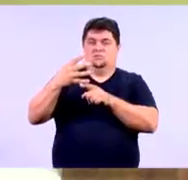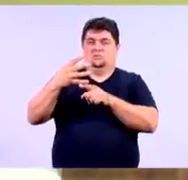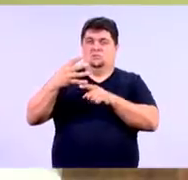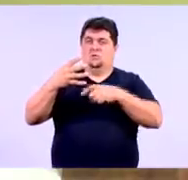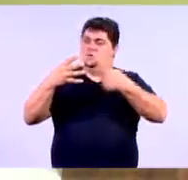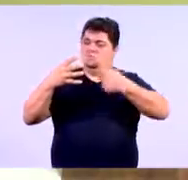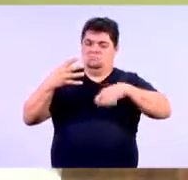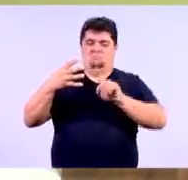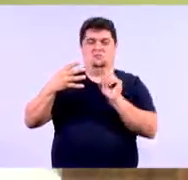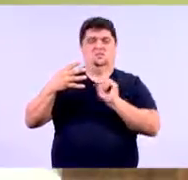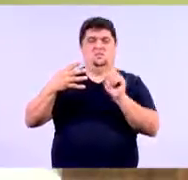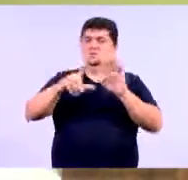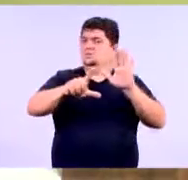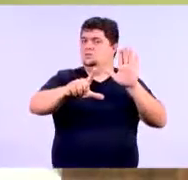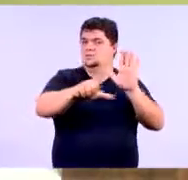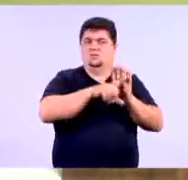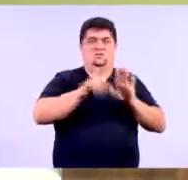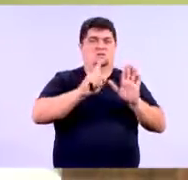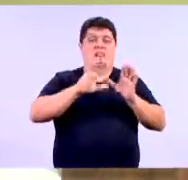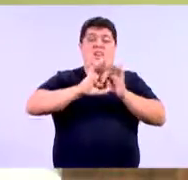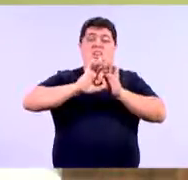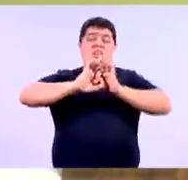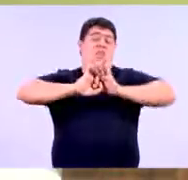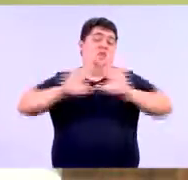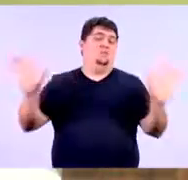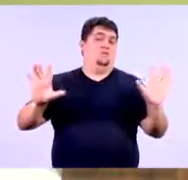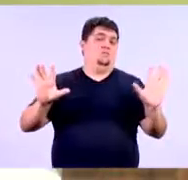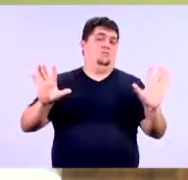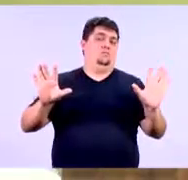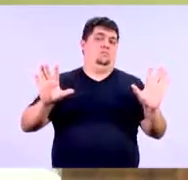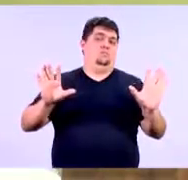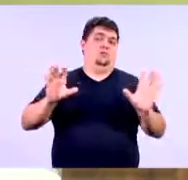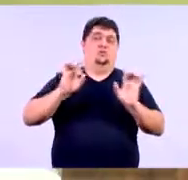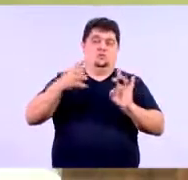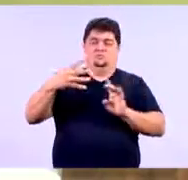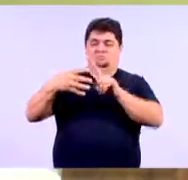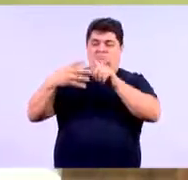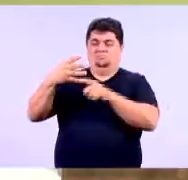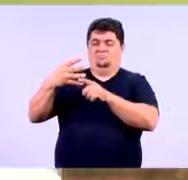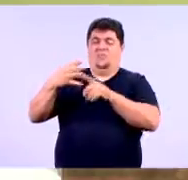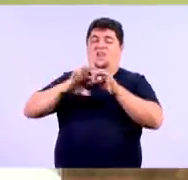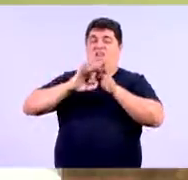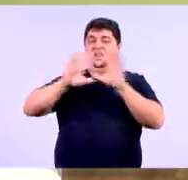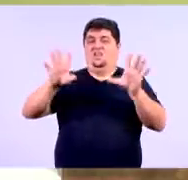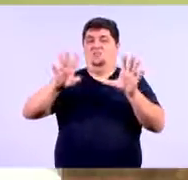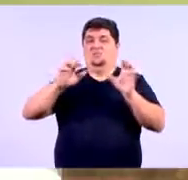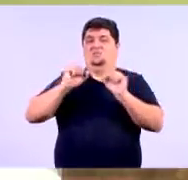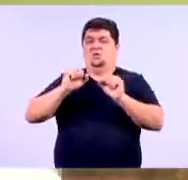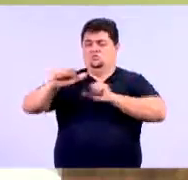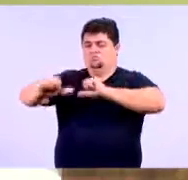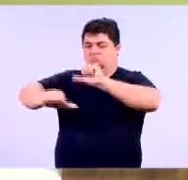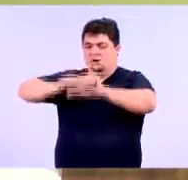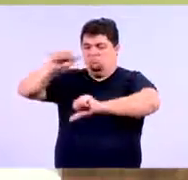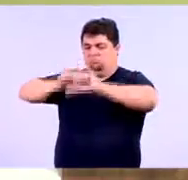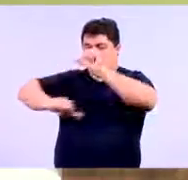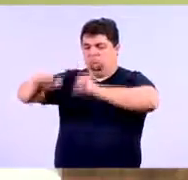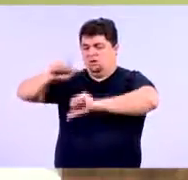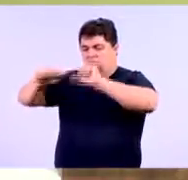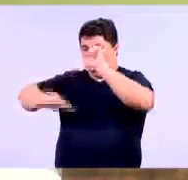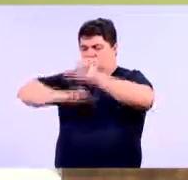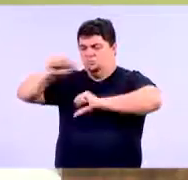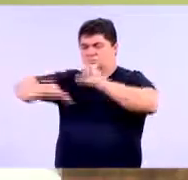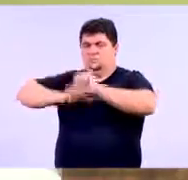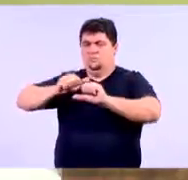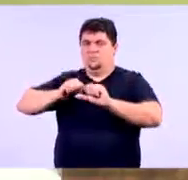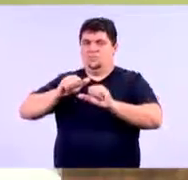não precisam de uma lei propriamente dita, para ser alterado. Então, a alíquota que